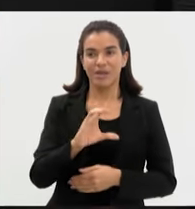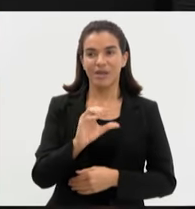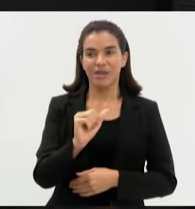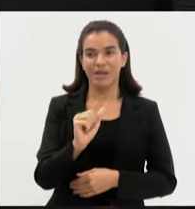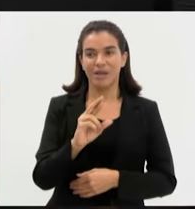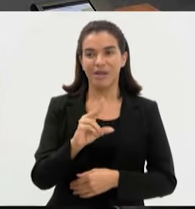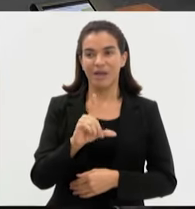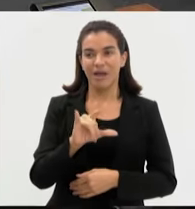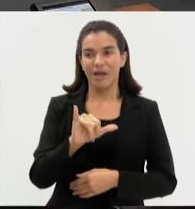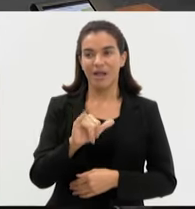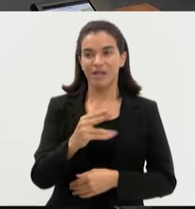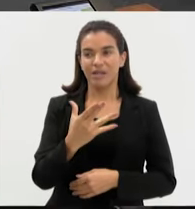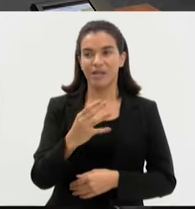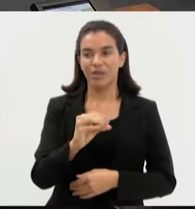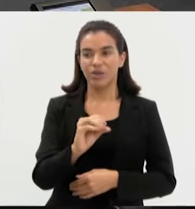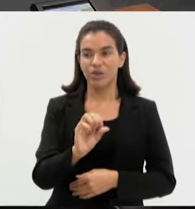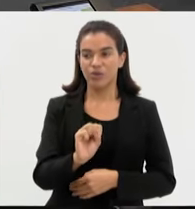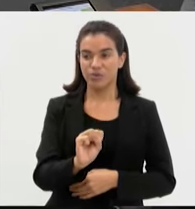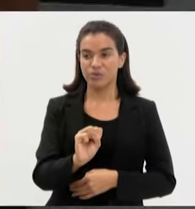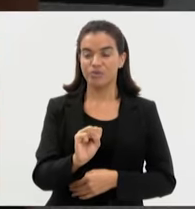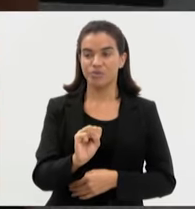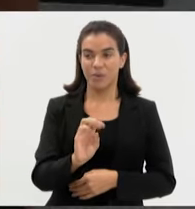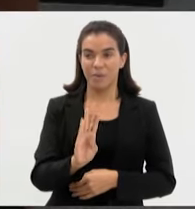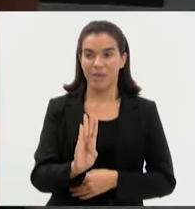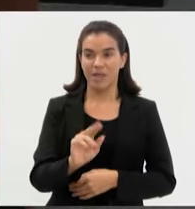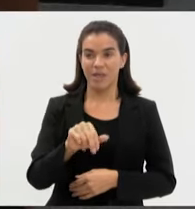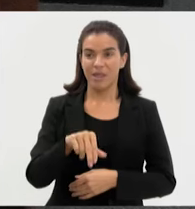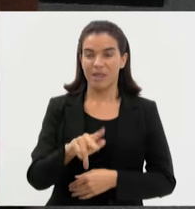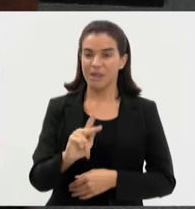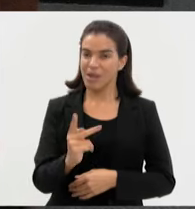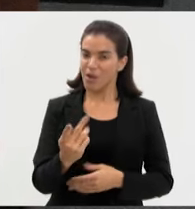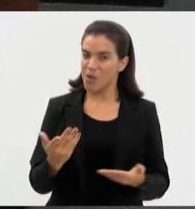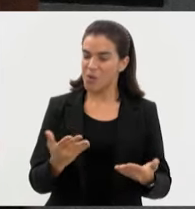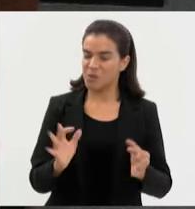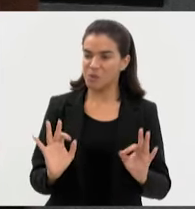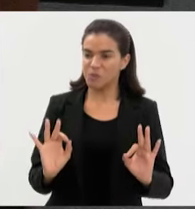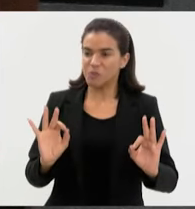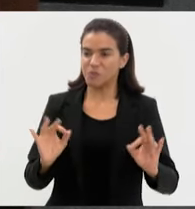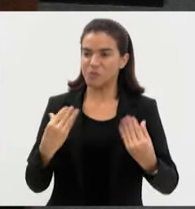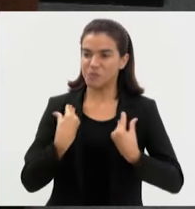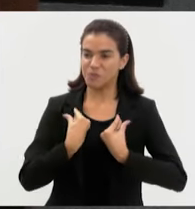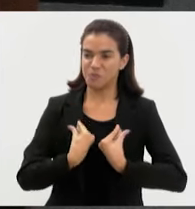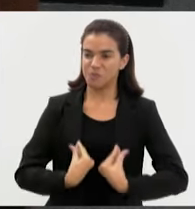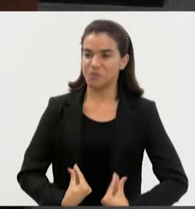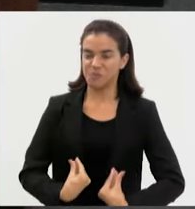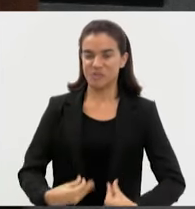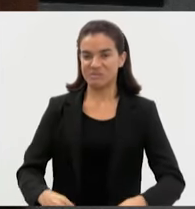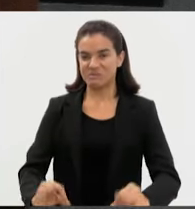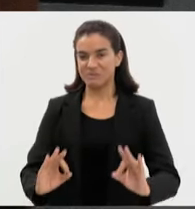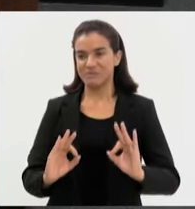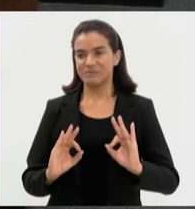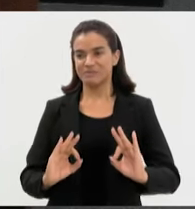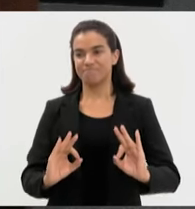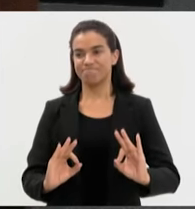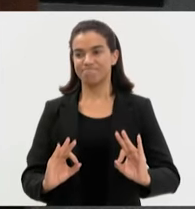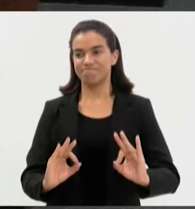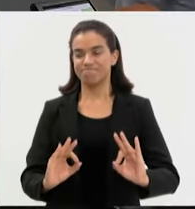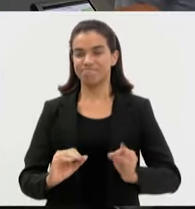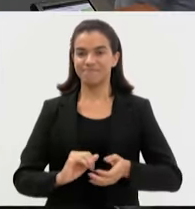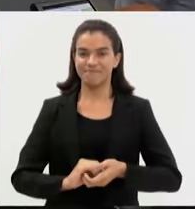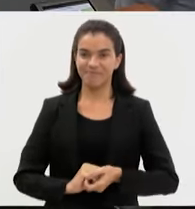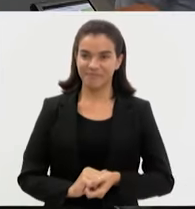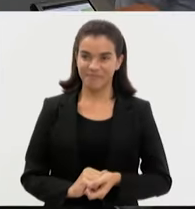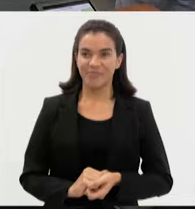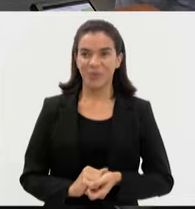do B porque a beca que ele tá hoje É impecável com muito